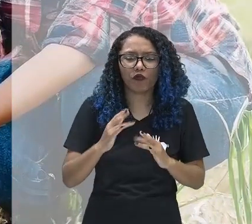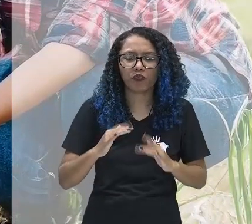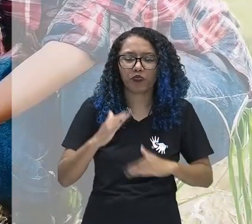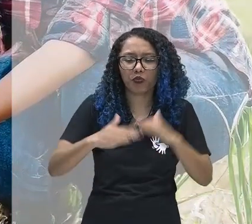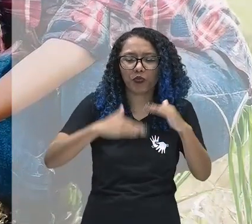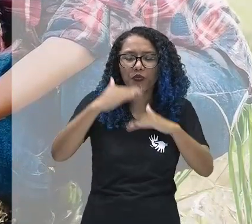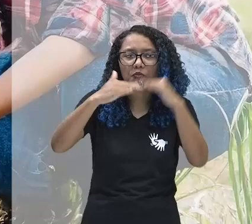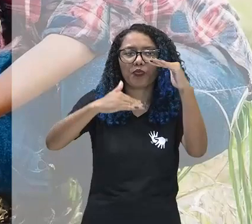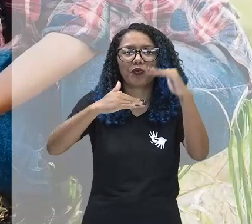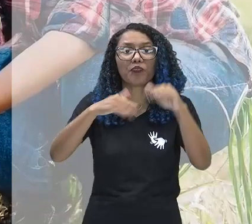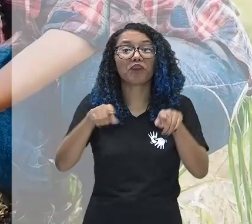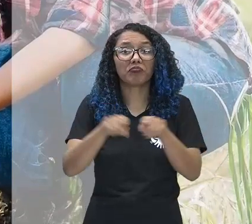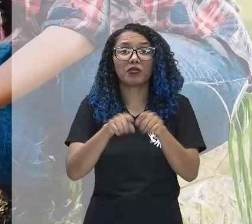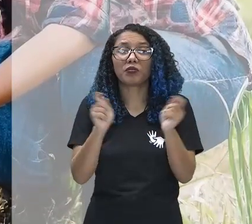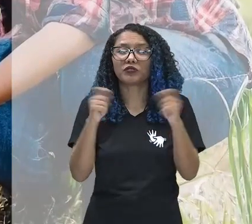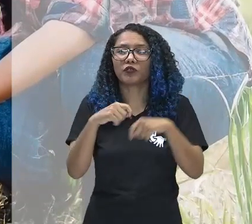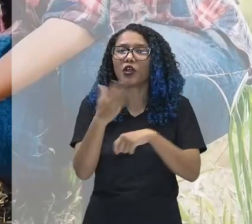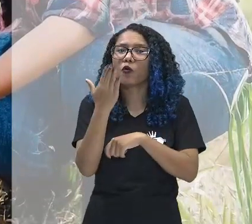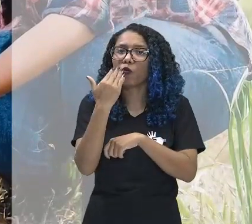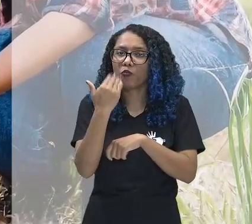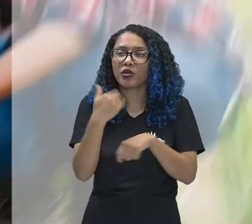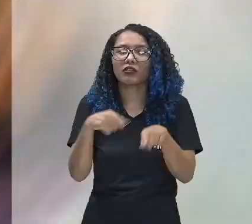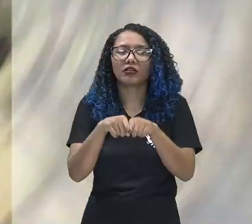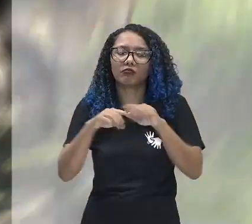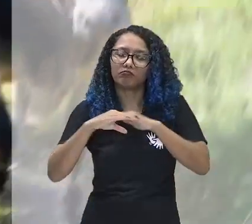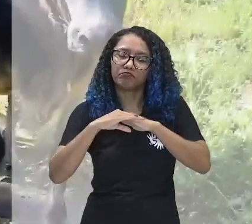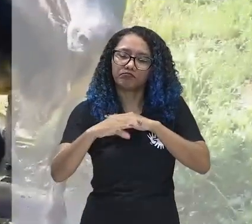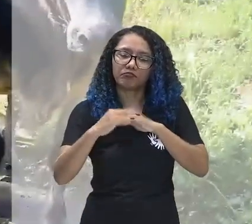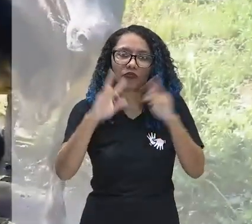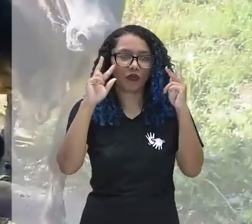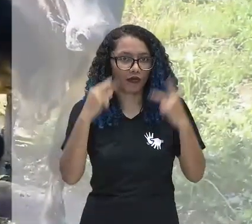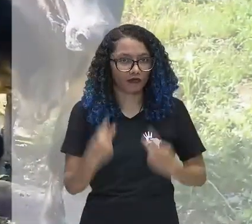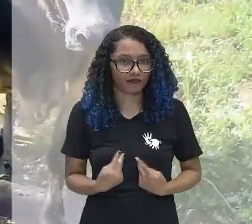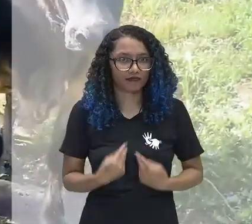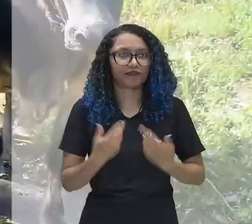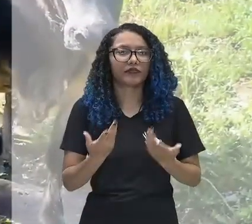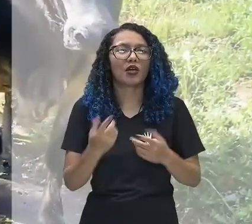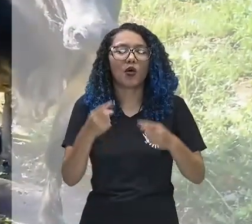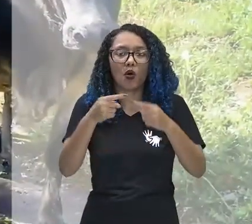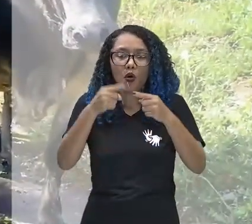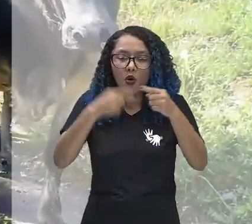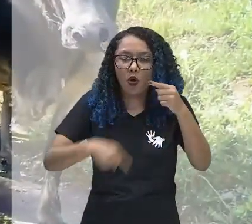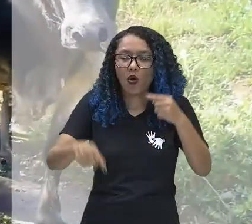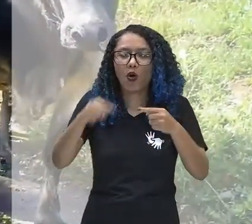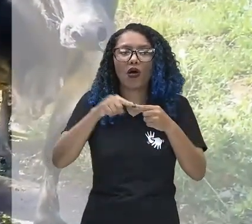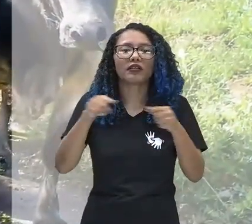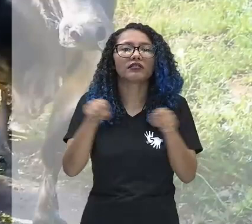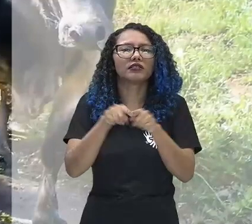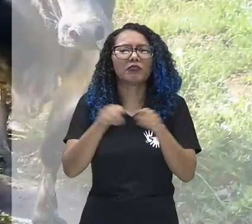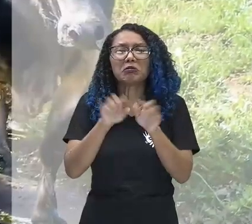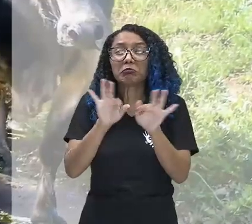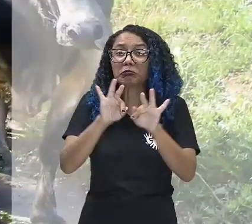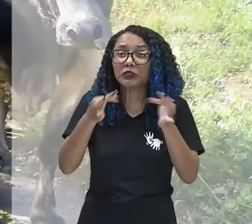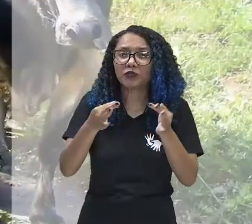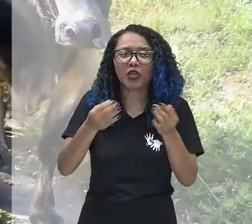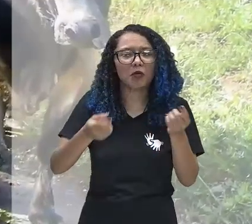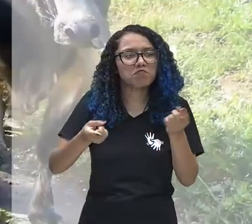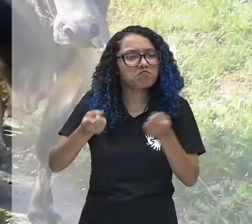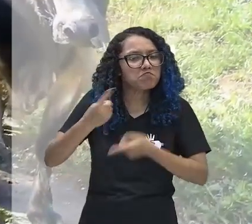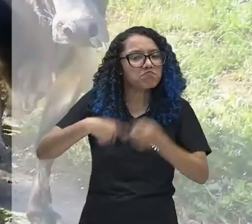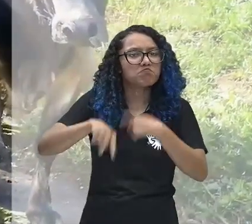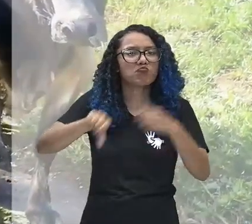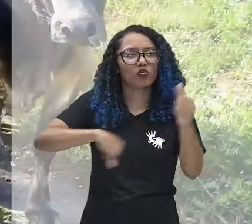garantindo alimento e estabilidade para a humanidade. A roda, uma invenção simples, revolucionou o